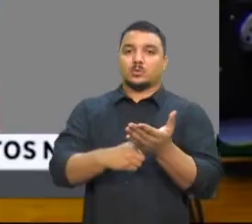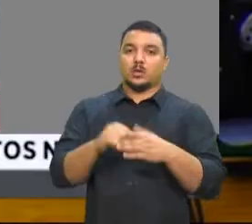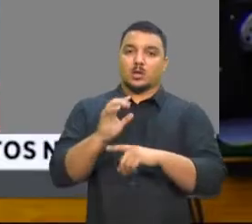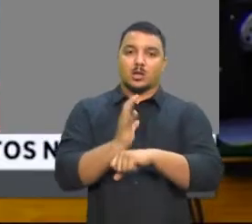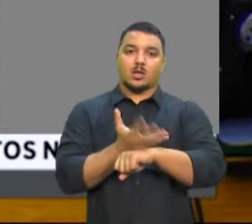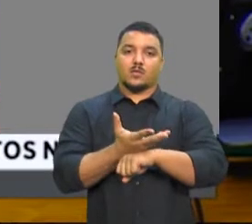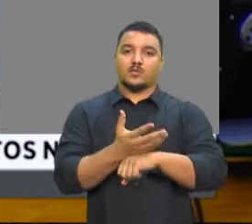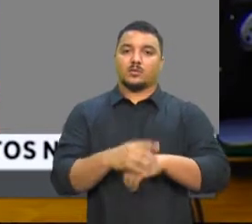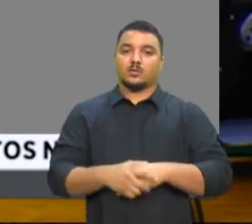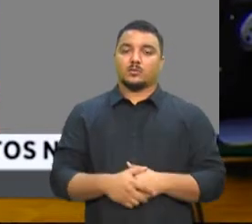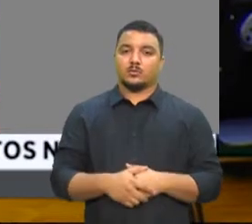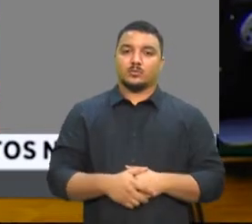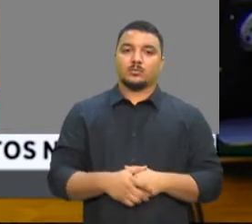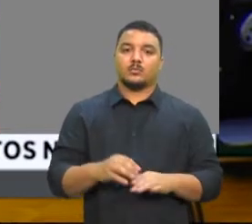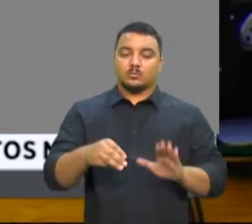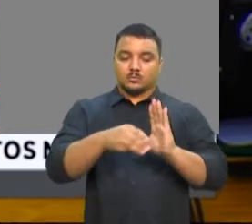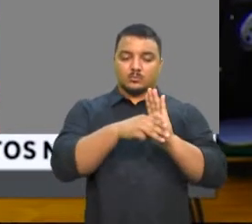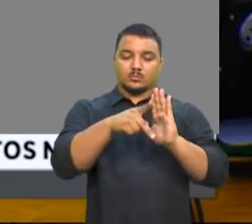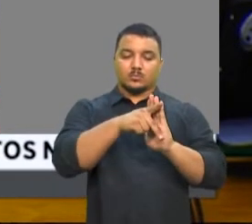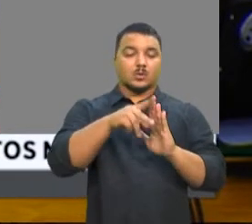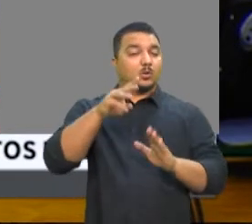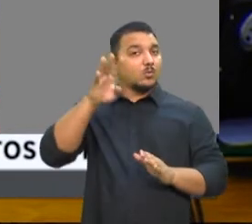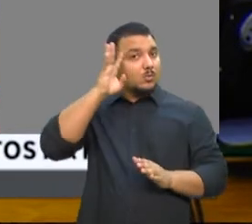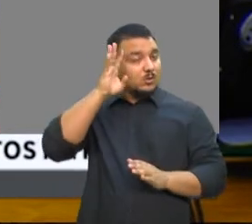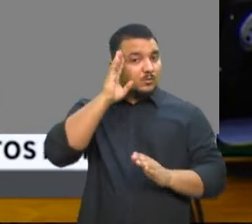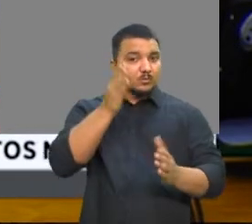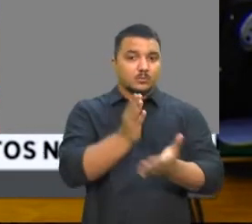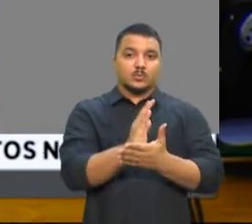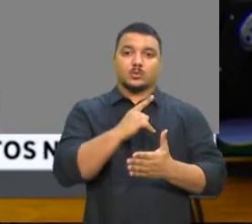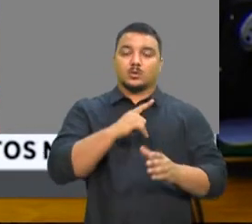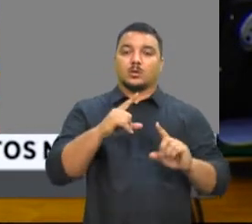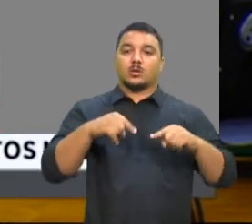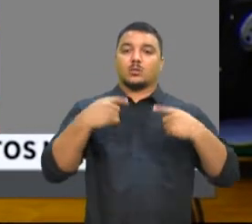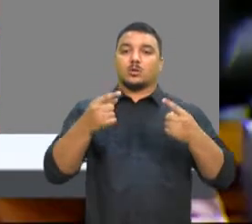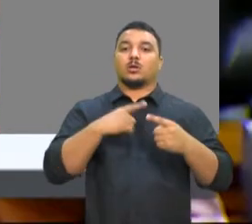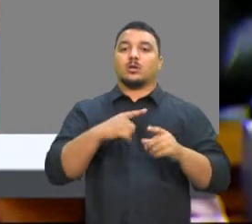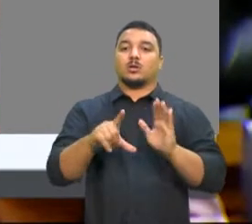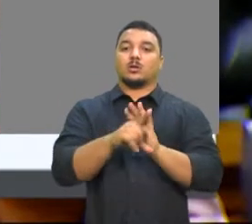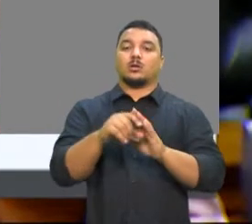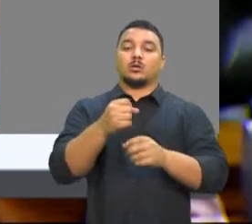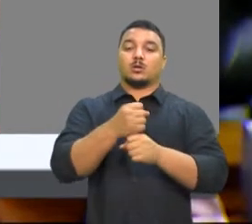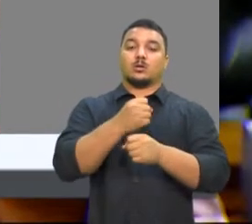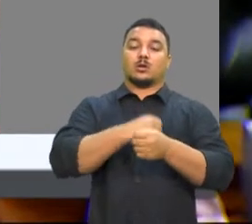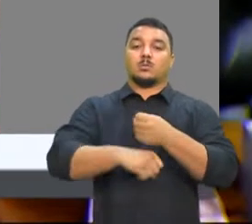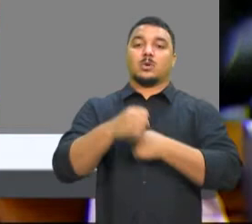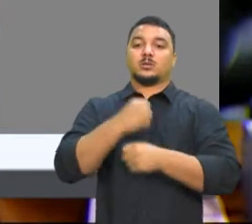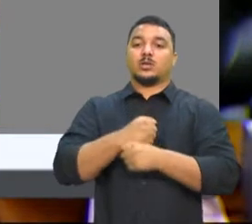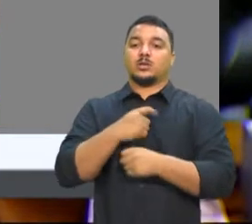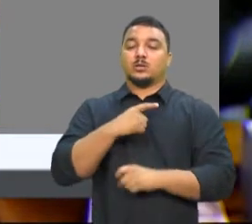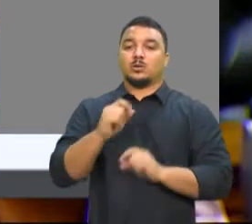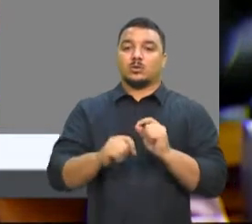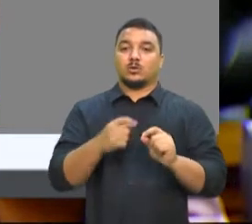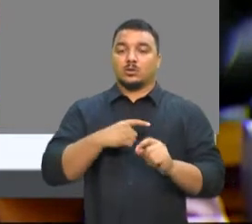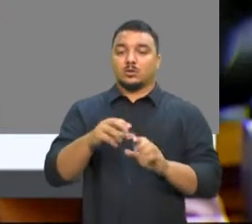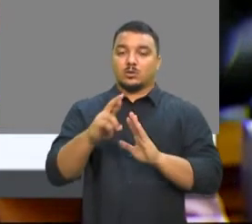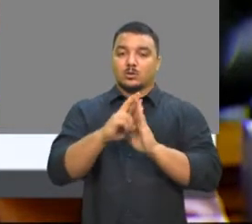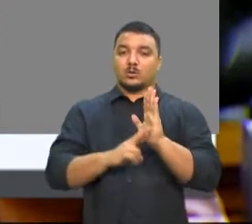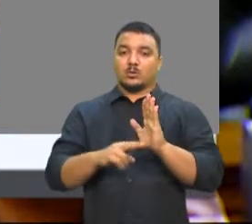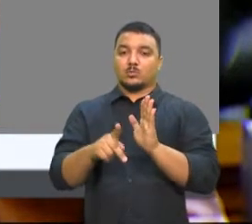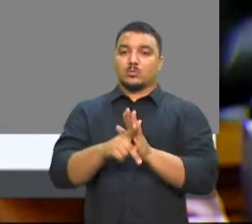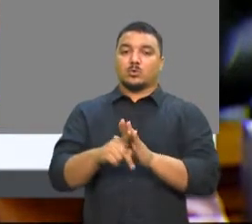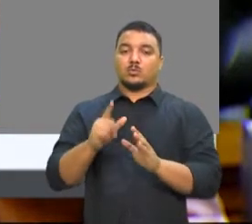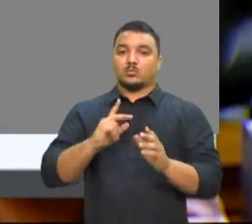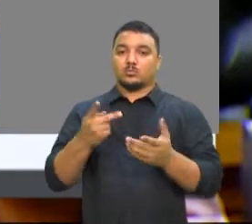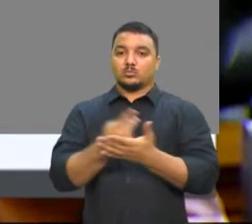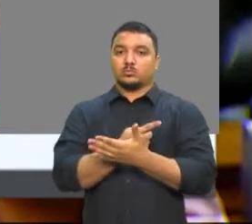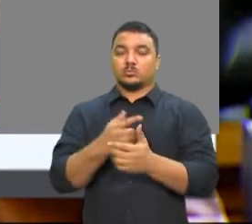A medida aprovada na quarta-feira atualizou a lei sancionada em agosto do ano passado, que vinculava as regras do decreto de calamidade pública